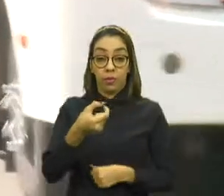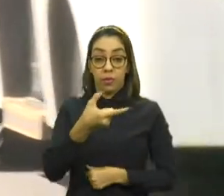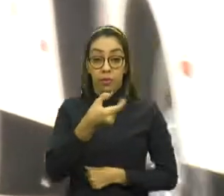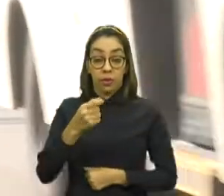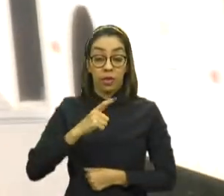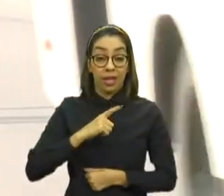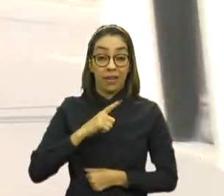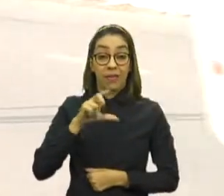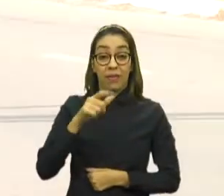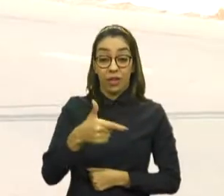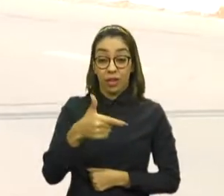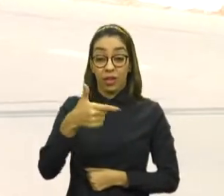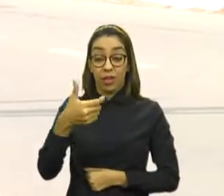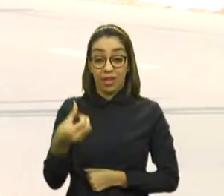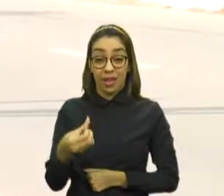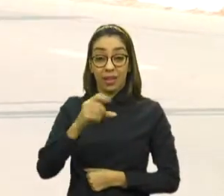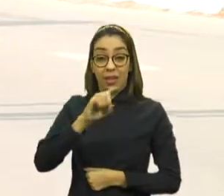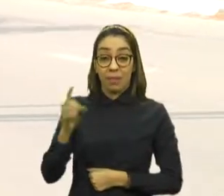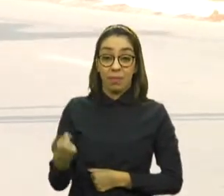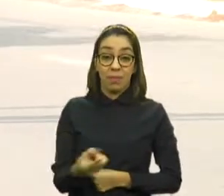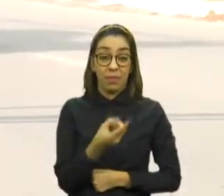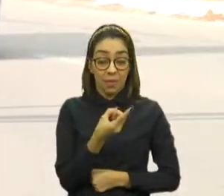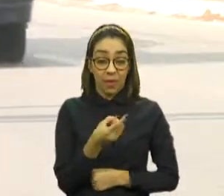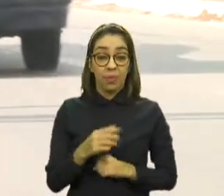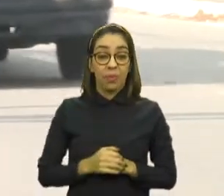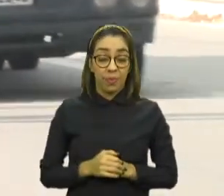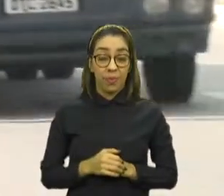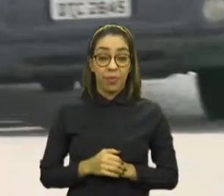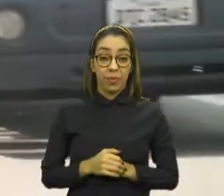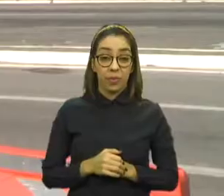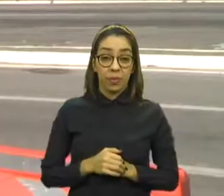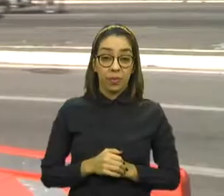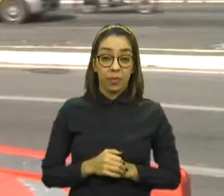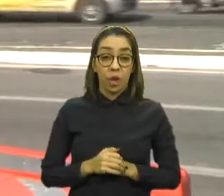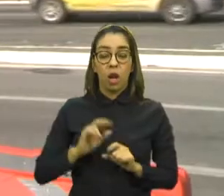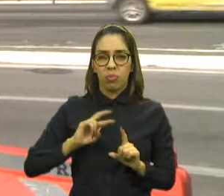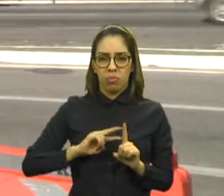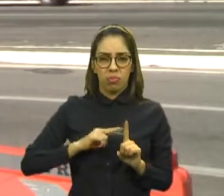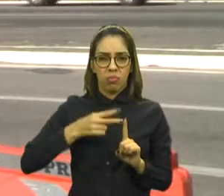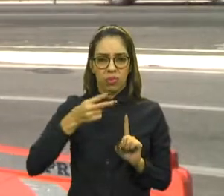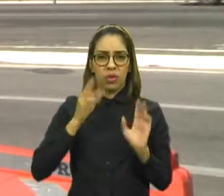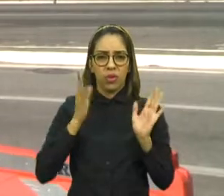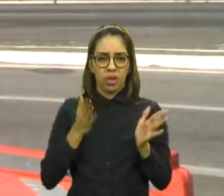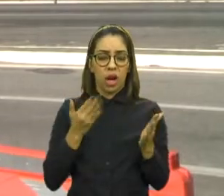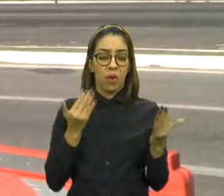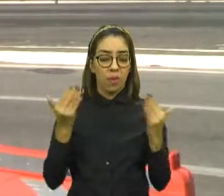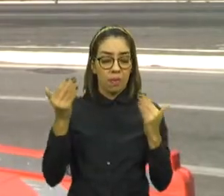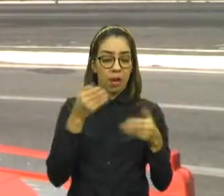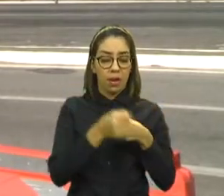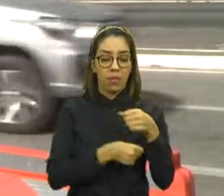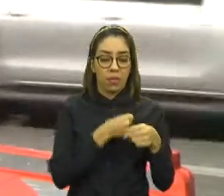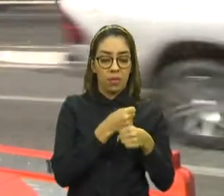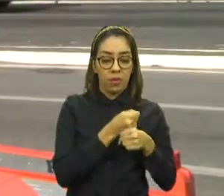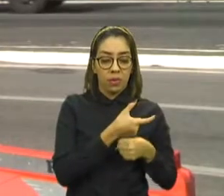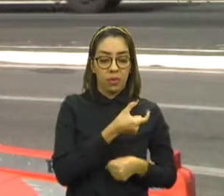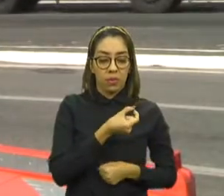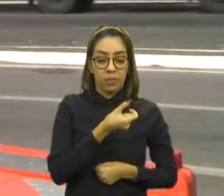infrações, 9,3 a mais que no ano anterior. Na comparação com 2018, a alta foi de